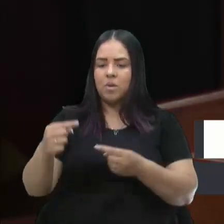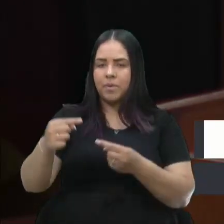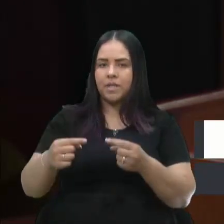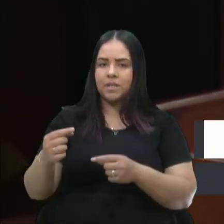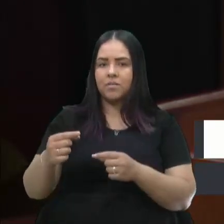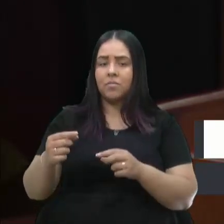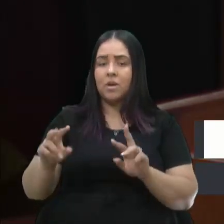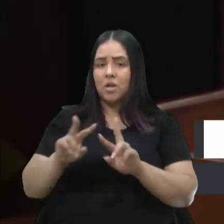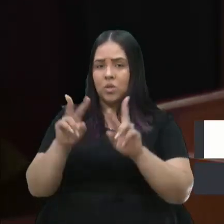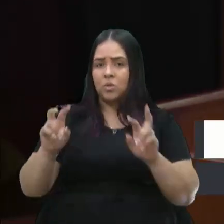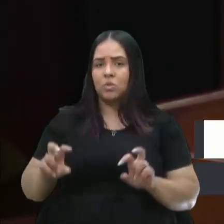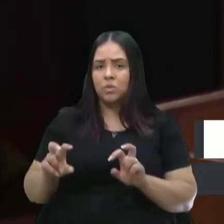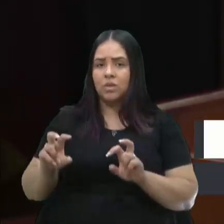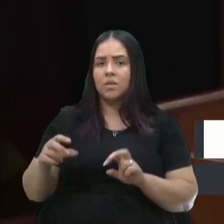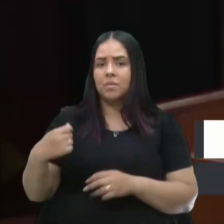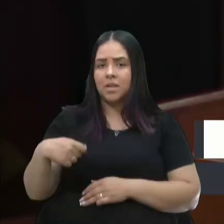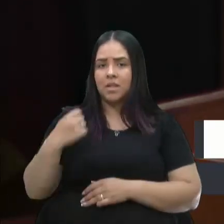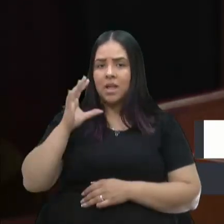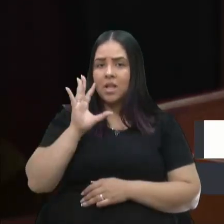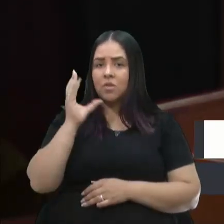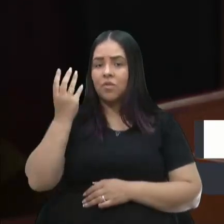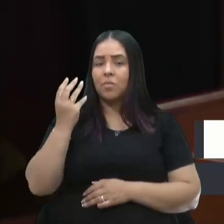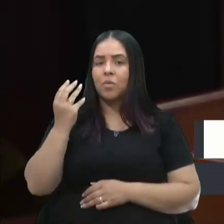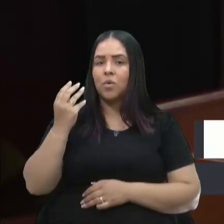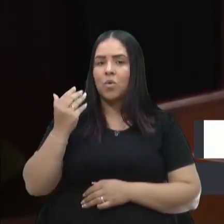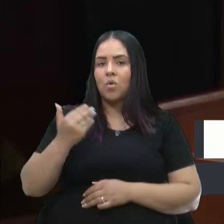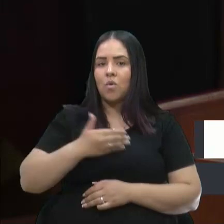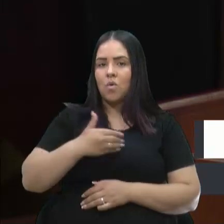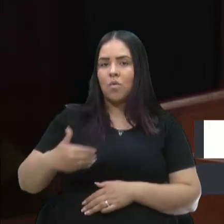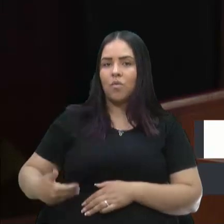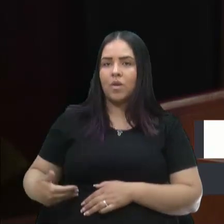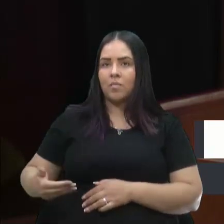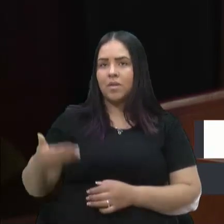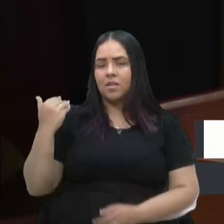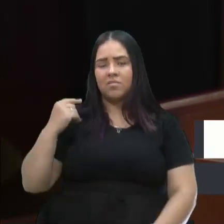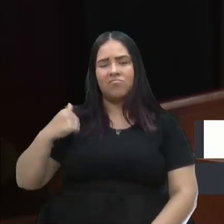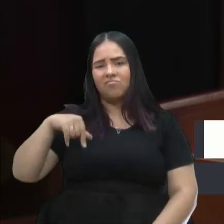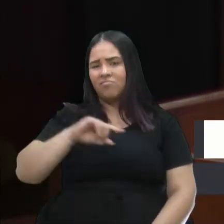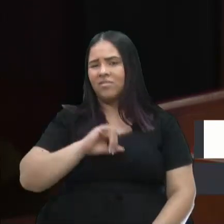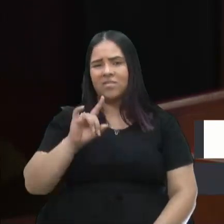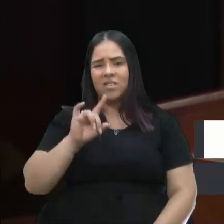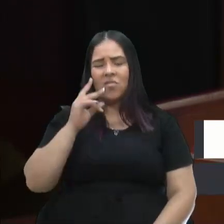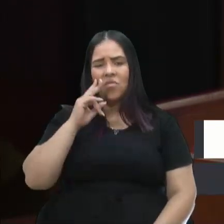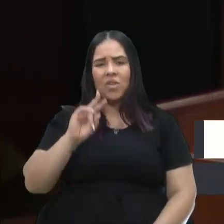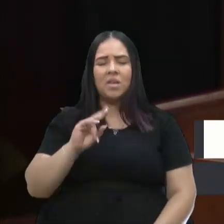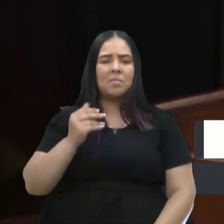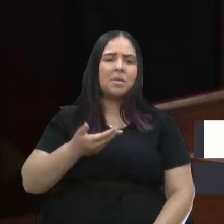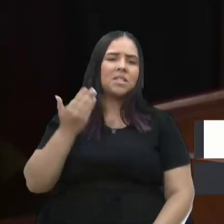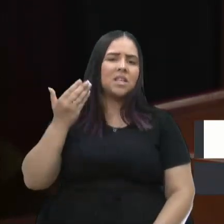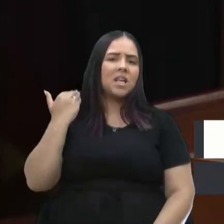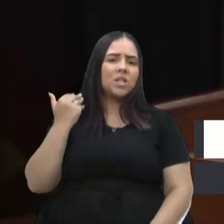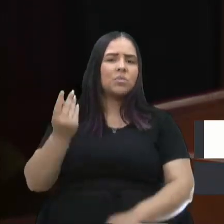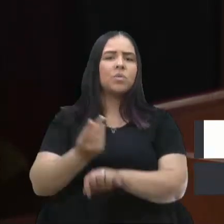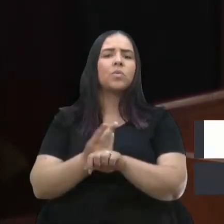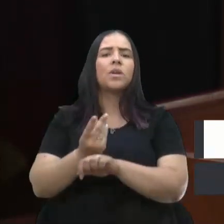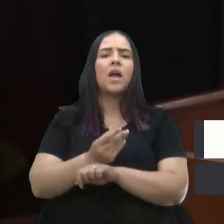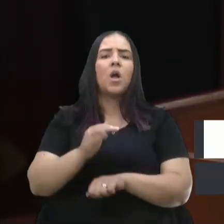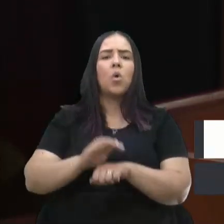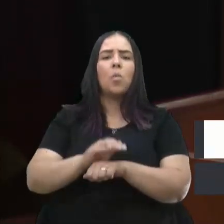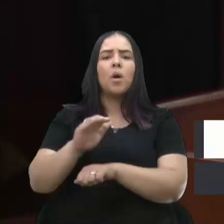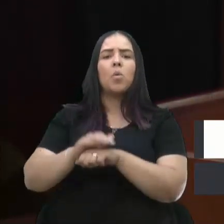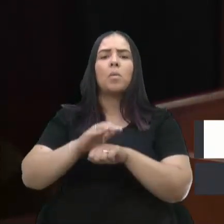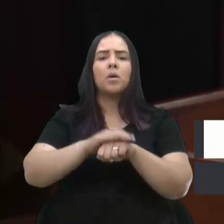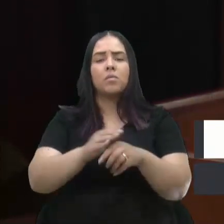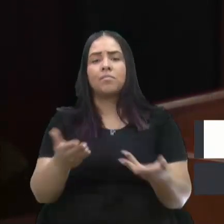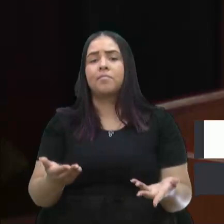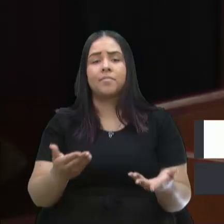sido resolvida por outros governos. Mas tudo bem, não vamos ficar olhando para trás, não vamos buscar achar culpados, a situação